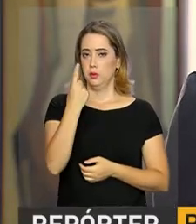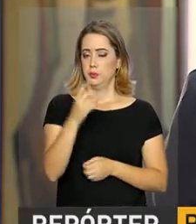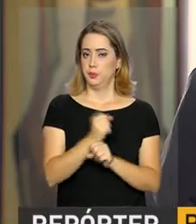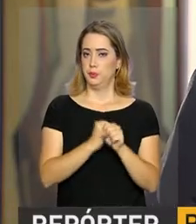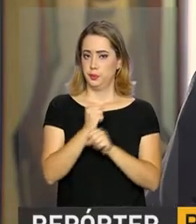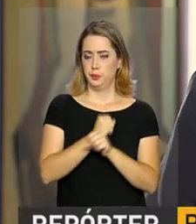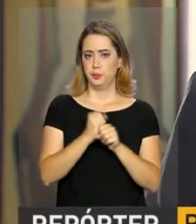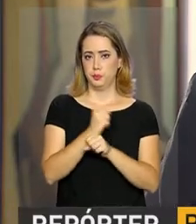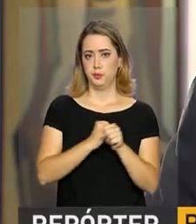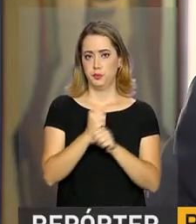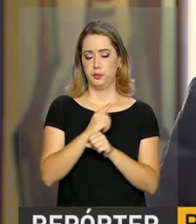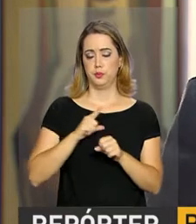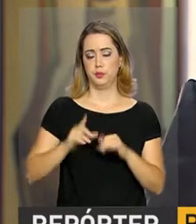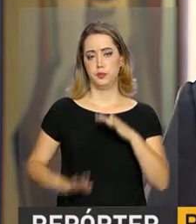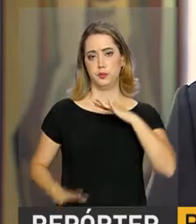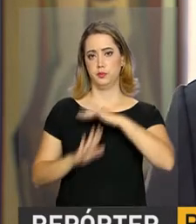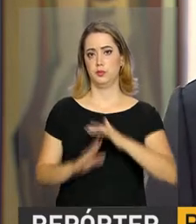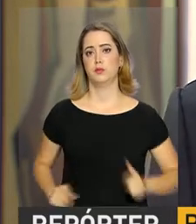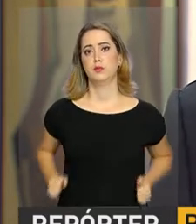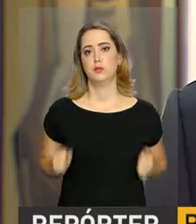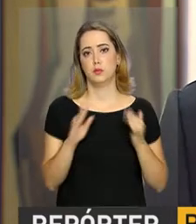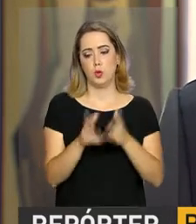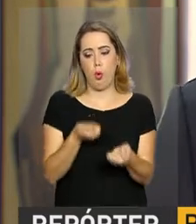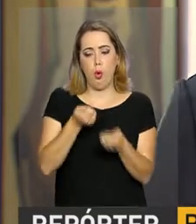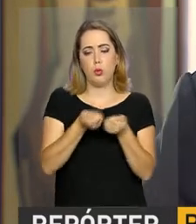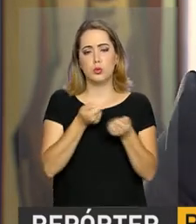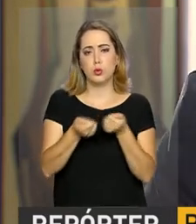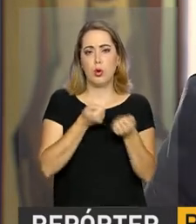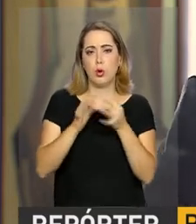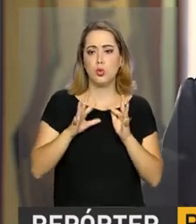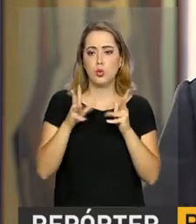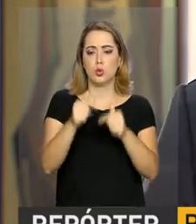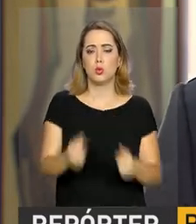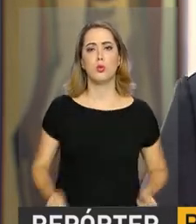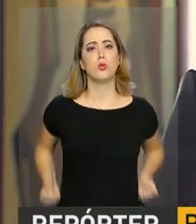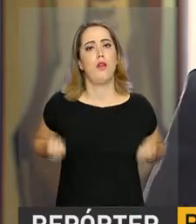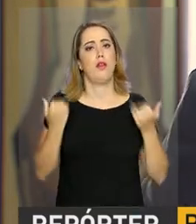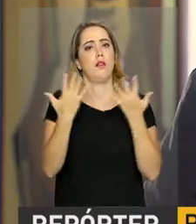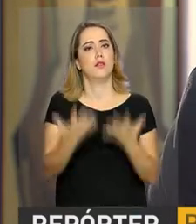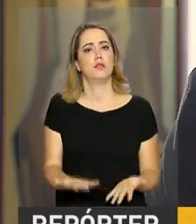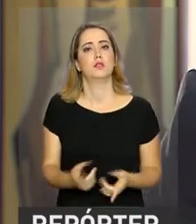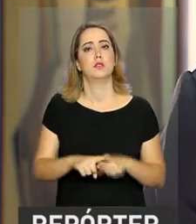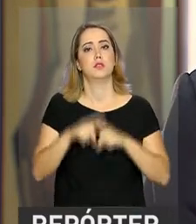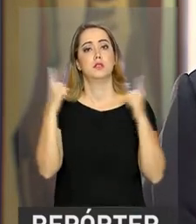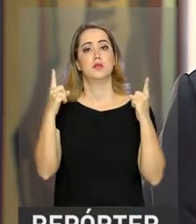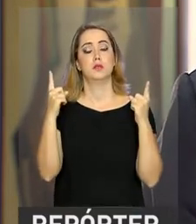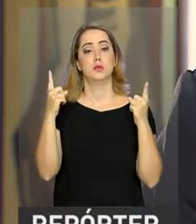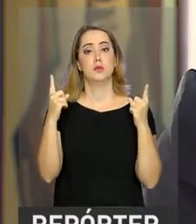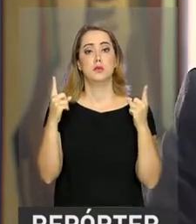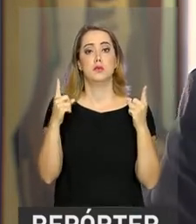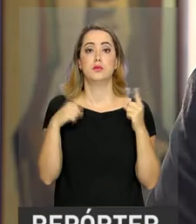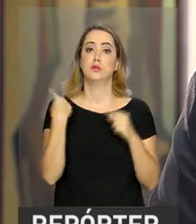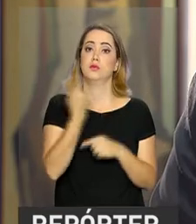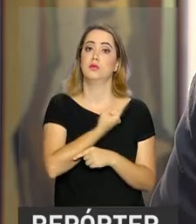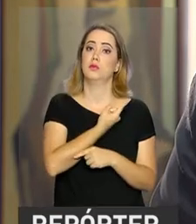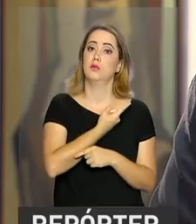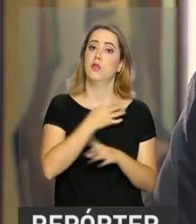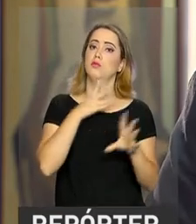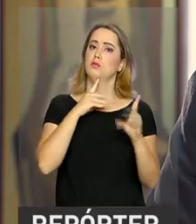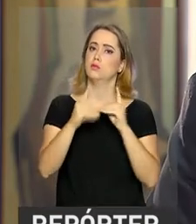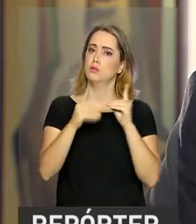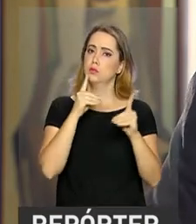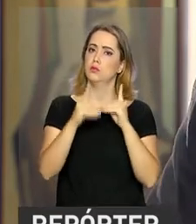um controle dos gastos públicos de forma geral mas é como nós diz